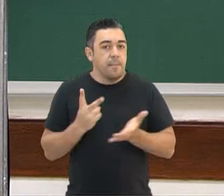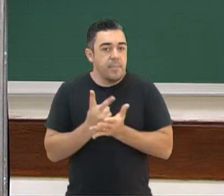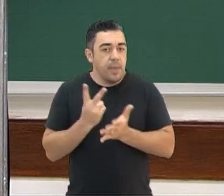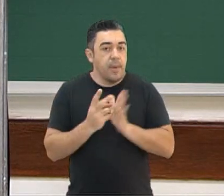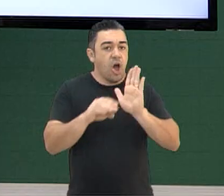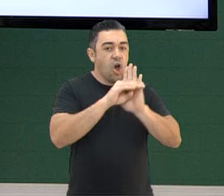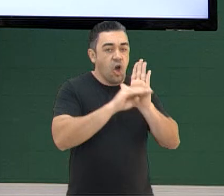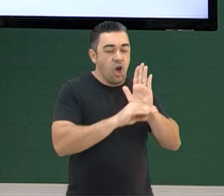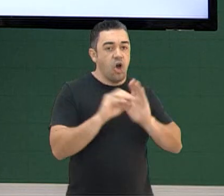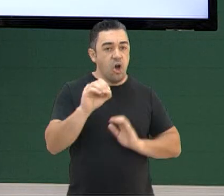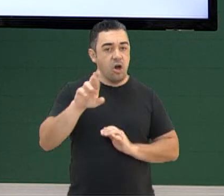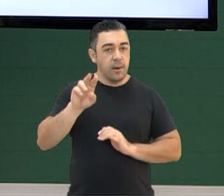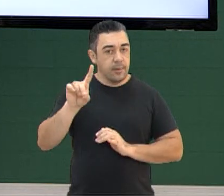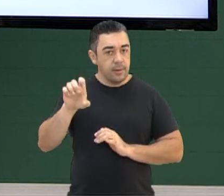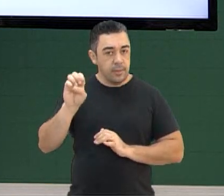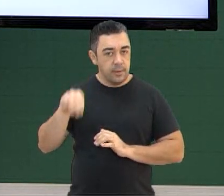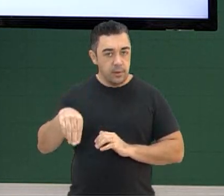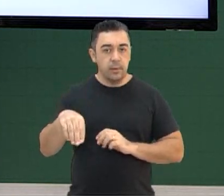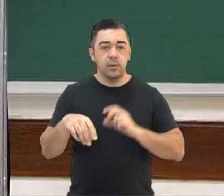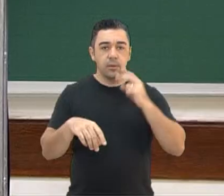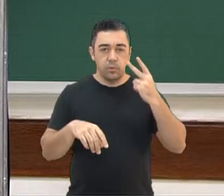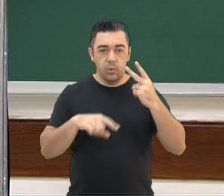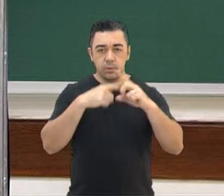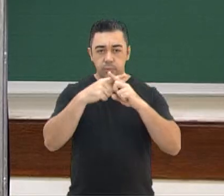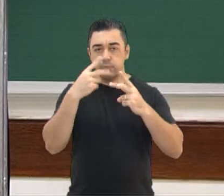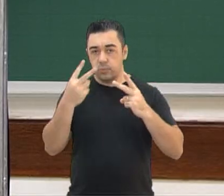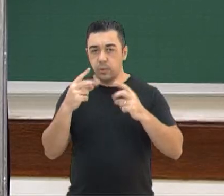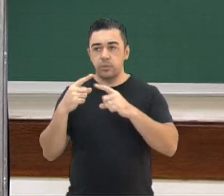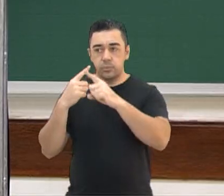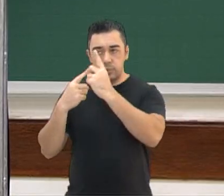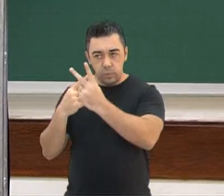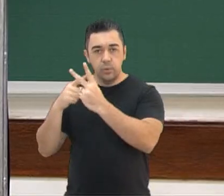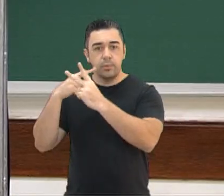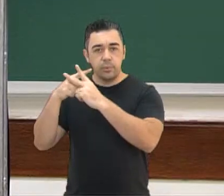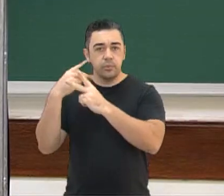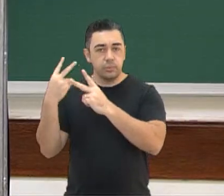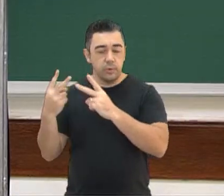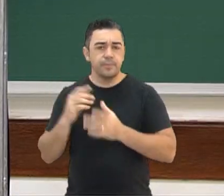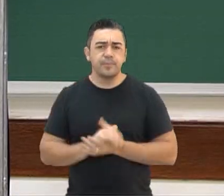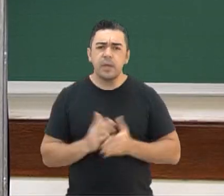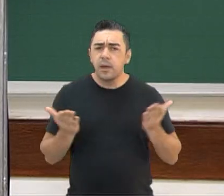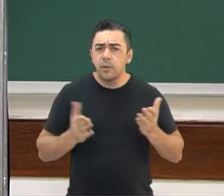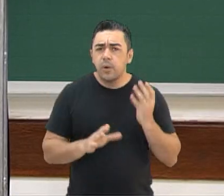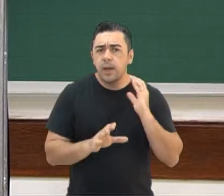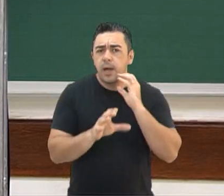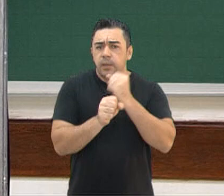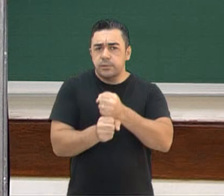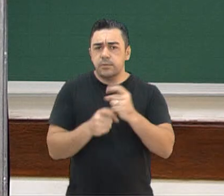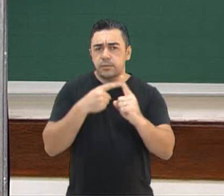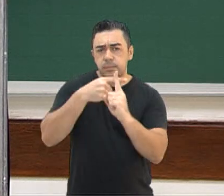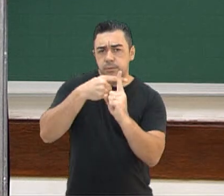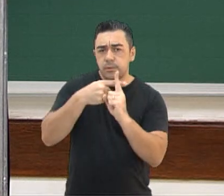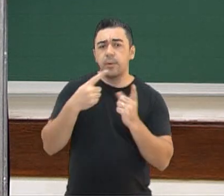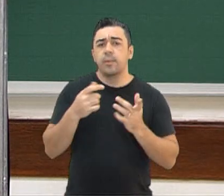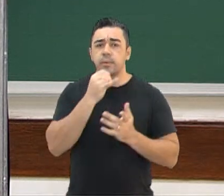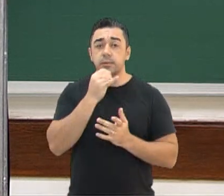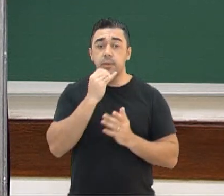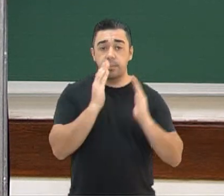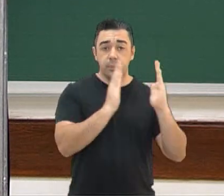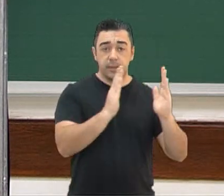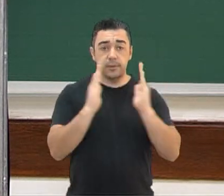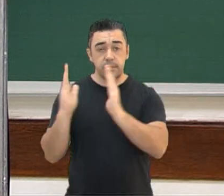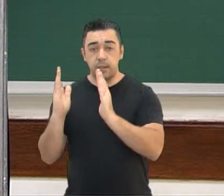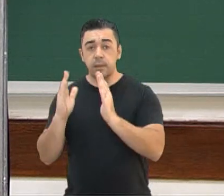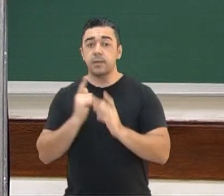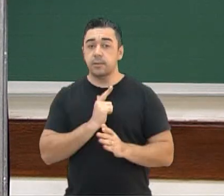mesma ordem, tá bom? Agora, pessoal, a adição de matrizes, ela tem algumas propriedades importantes, tá bom?